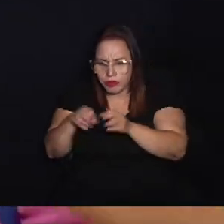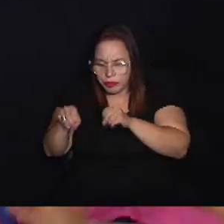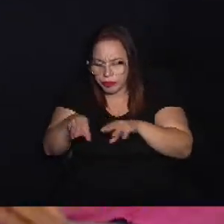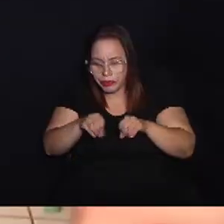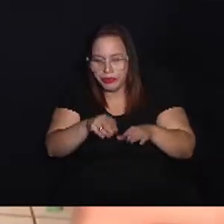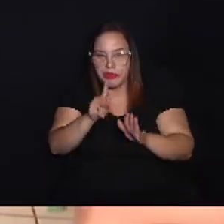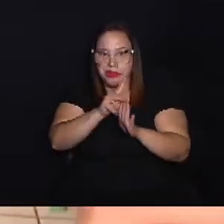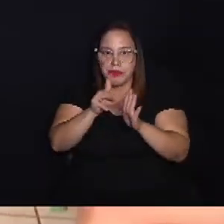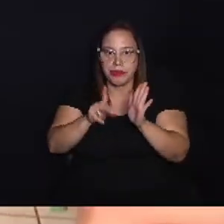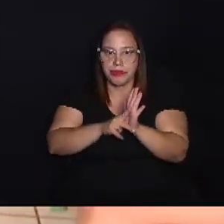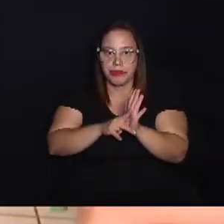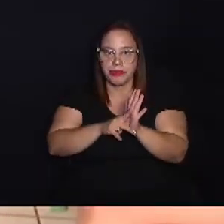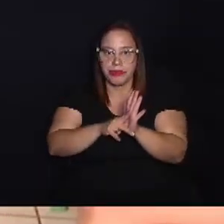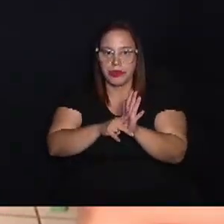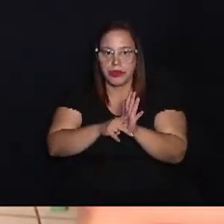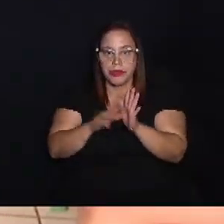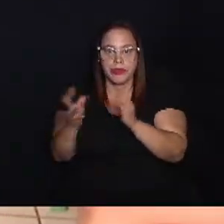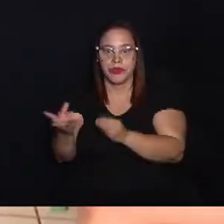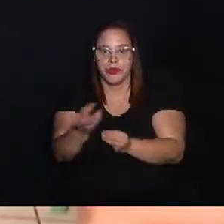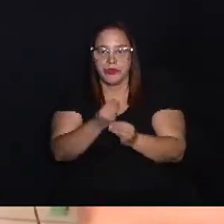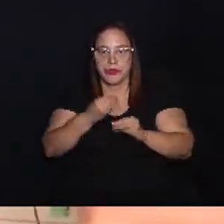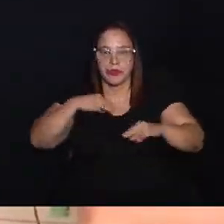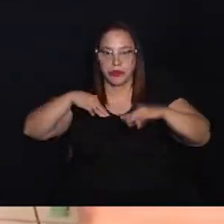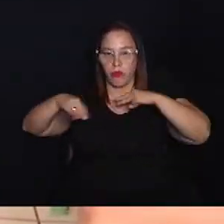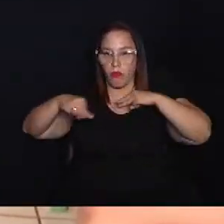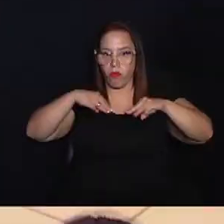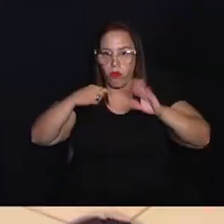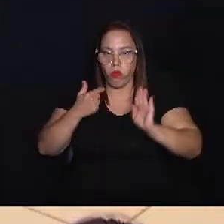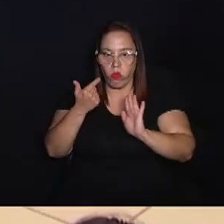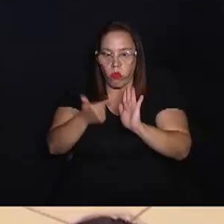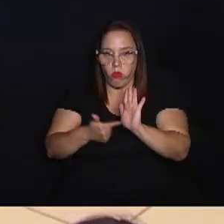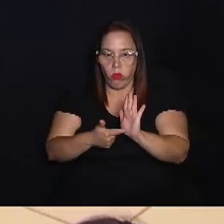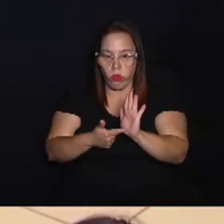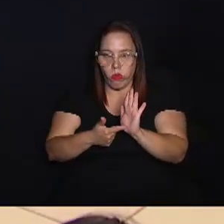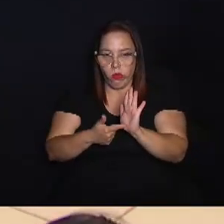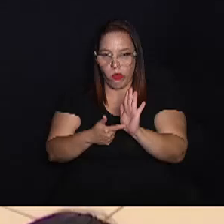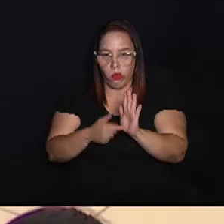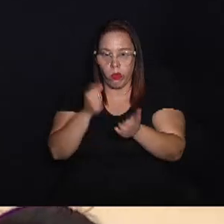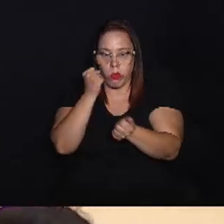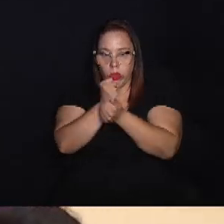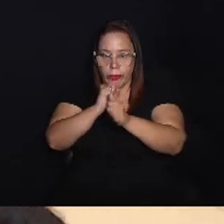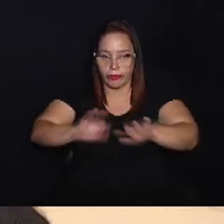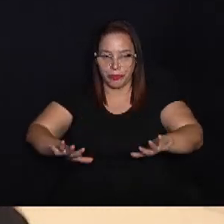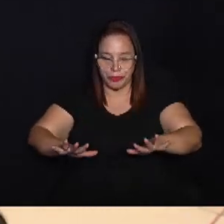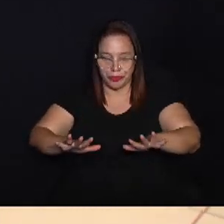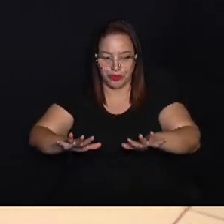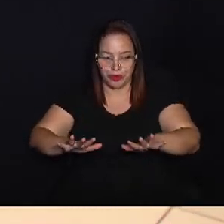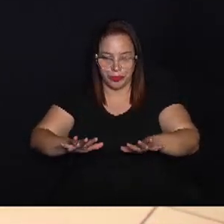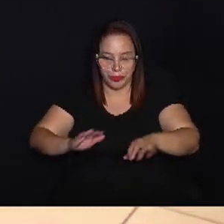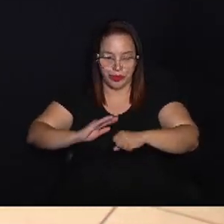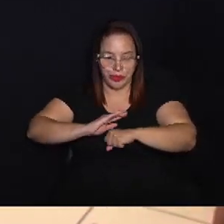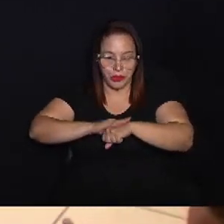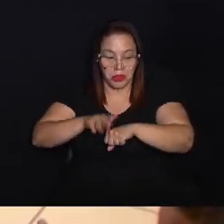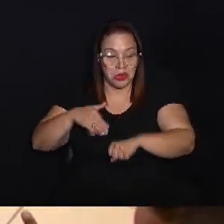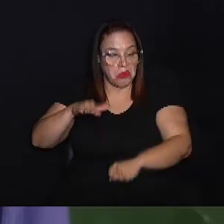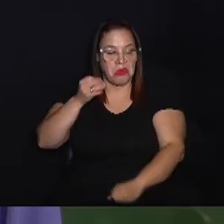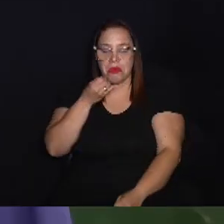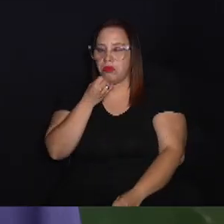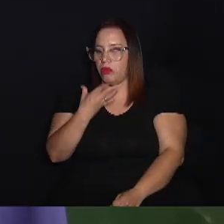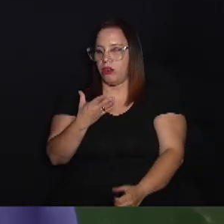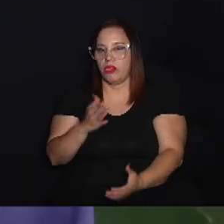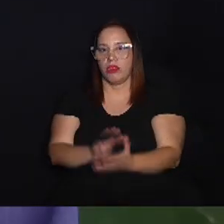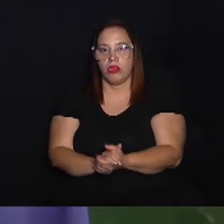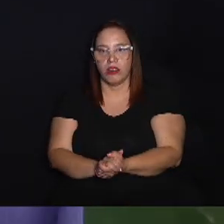do projeto, das artes e músicas apresentadas, o romper do preconceito é muito mais eficaz.